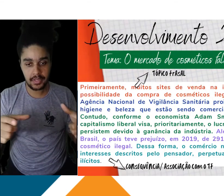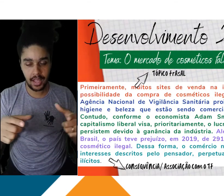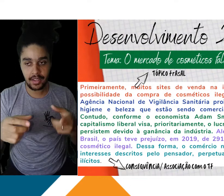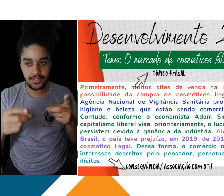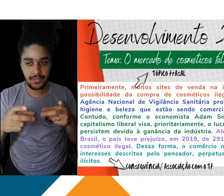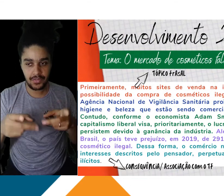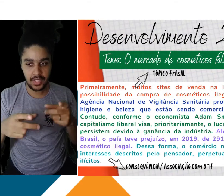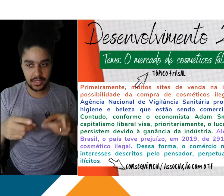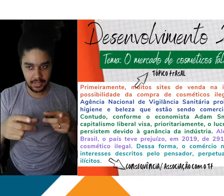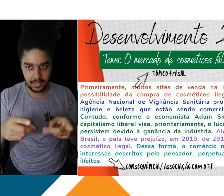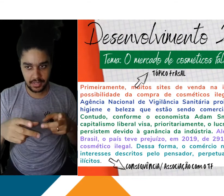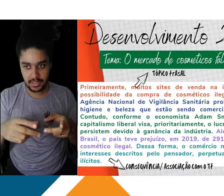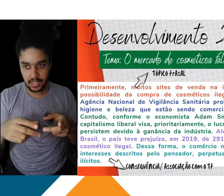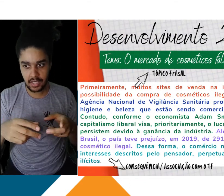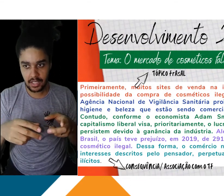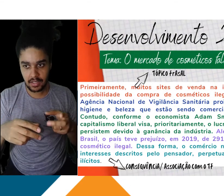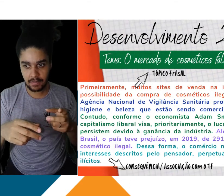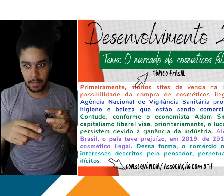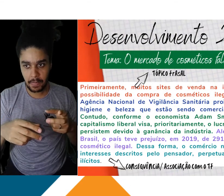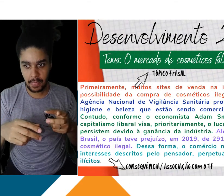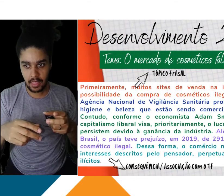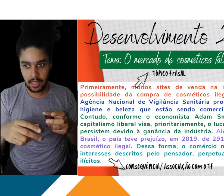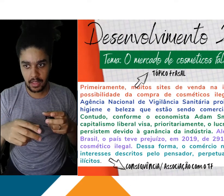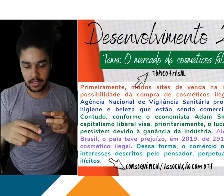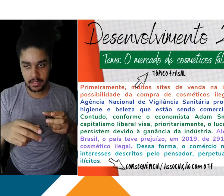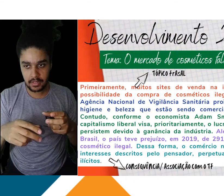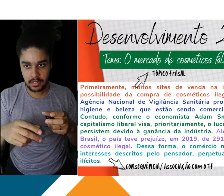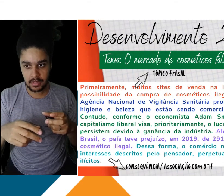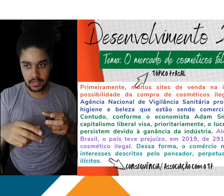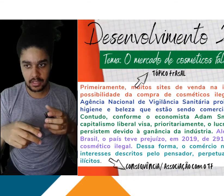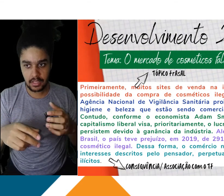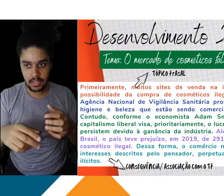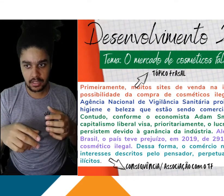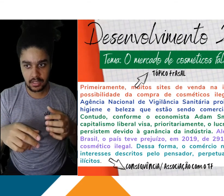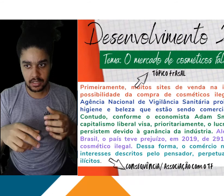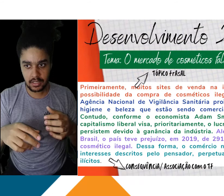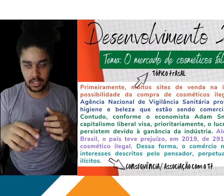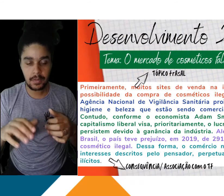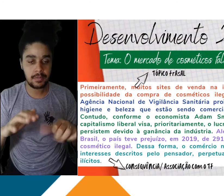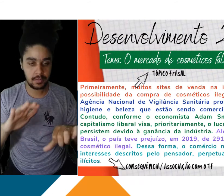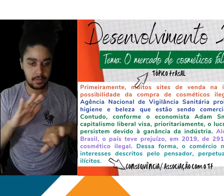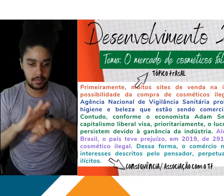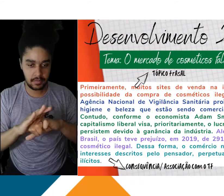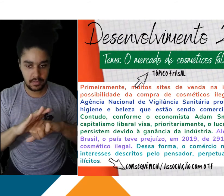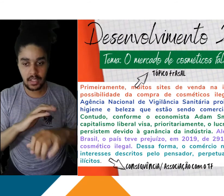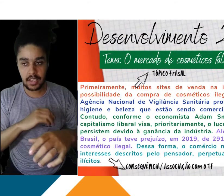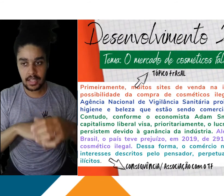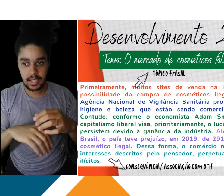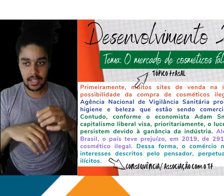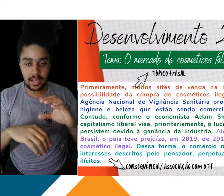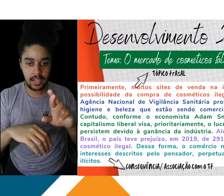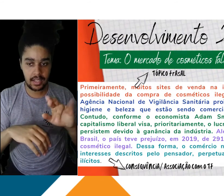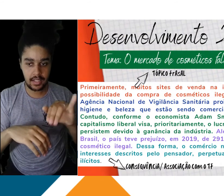cosméticos ilícitos. Sendo que, olha o que você tem aqui. Você tem a projeção de 3 repertórios, 3 grandes